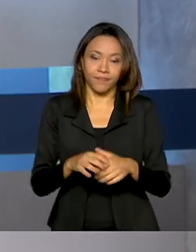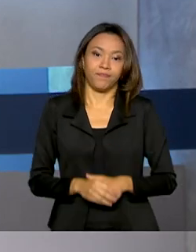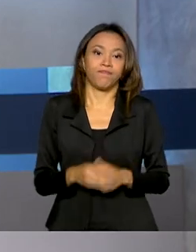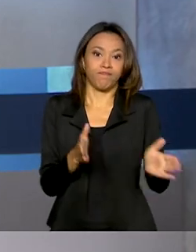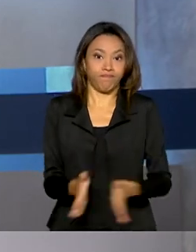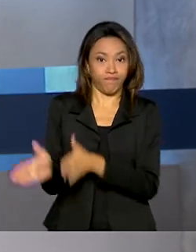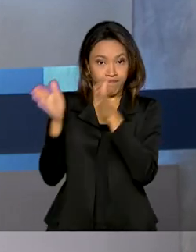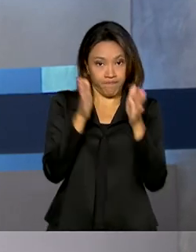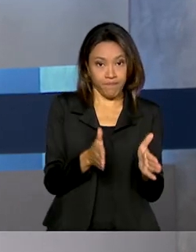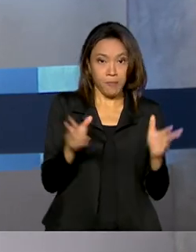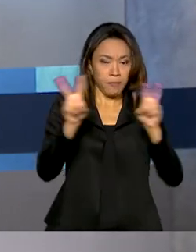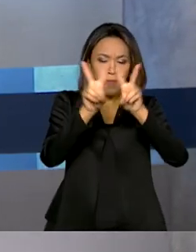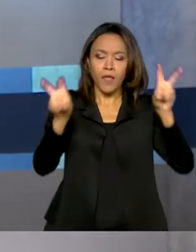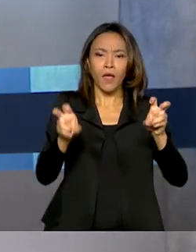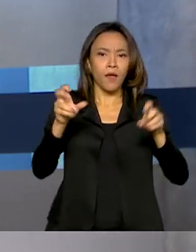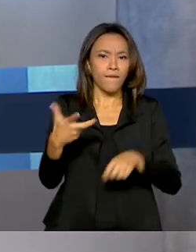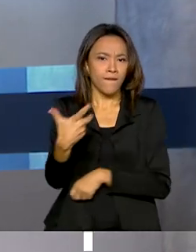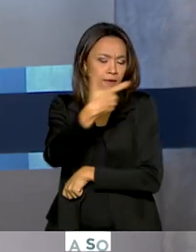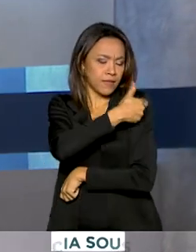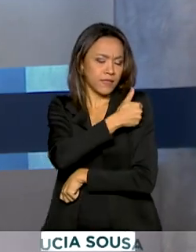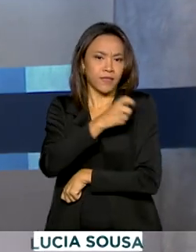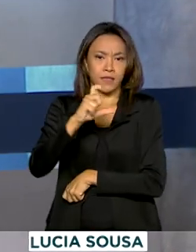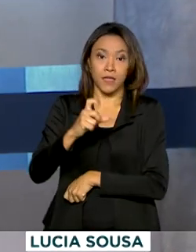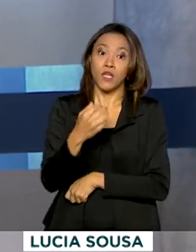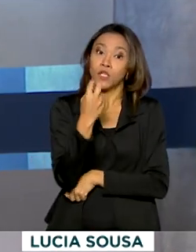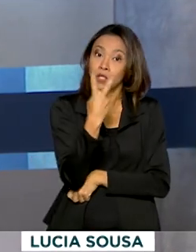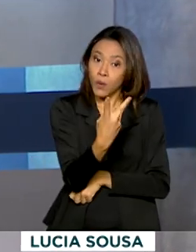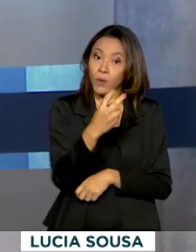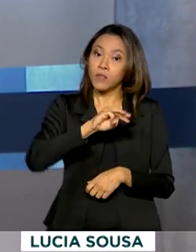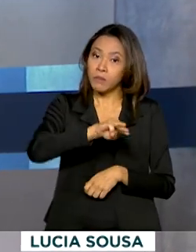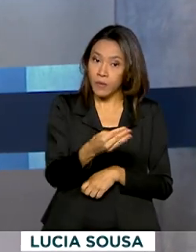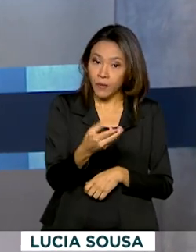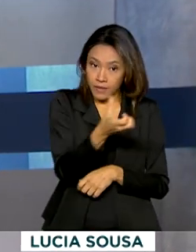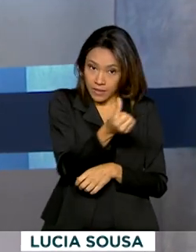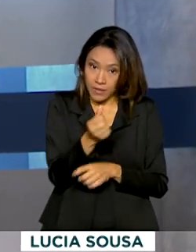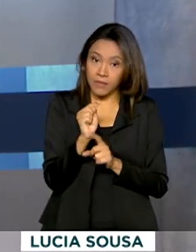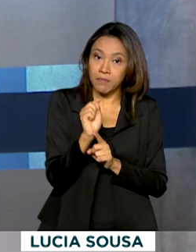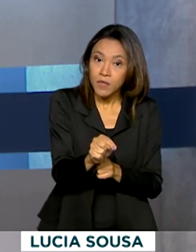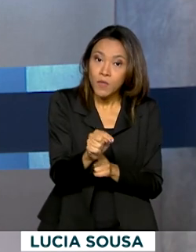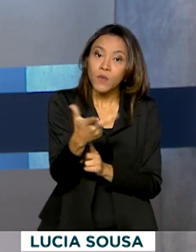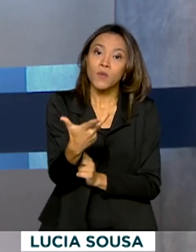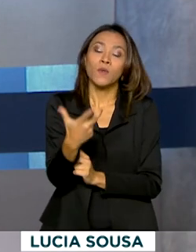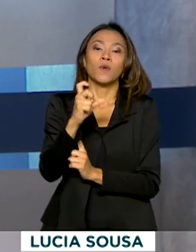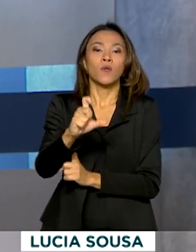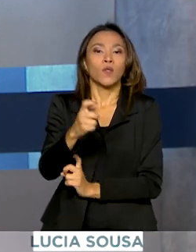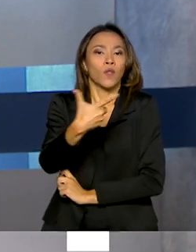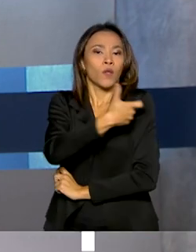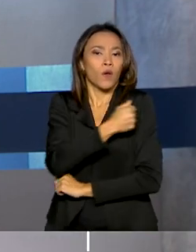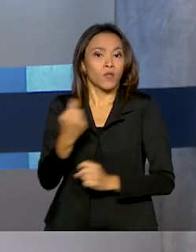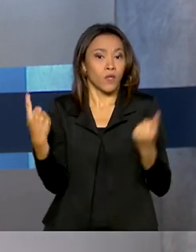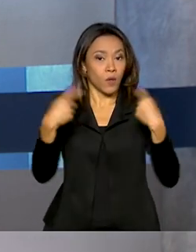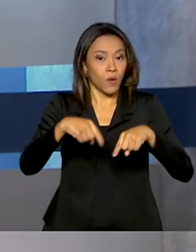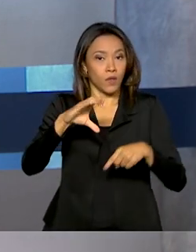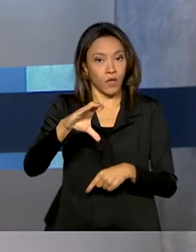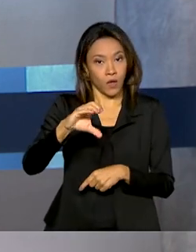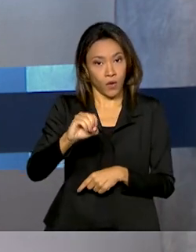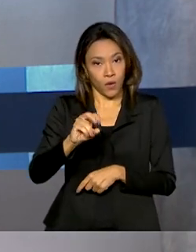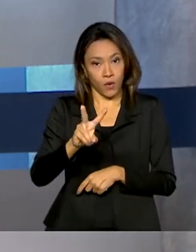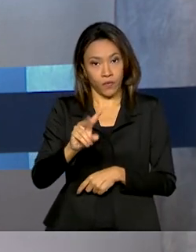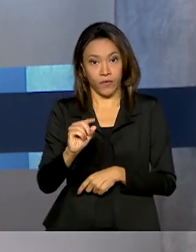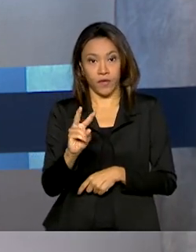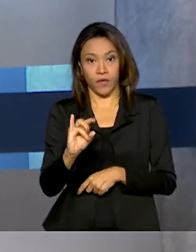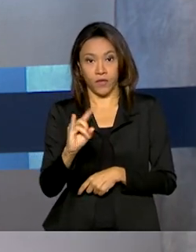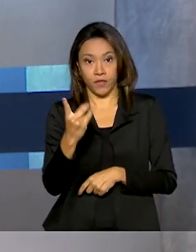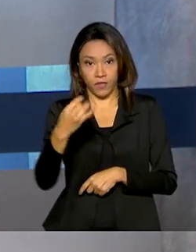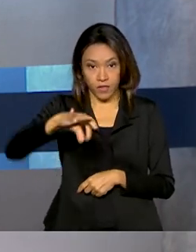E agora falando de vacinas, mais 2 milhões e 600 mil doses da vacina contra a Covid-19 estão sendo distribuídas para